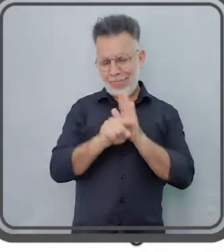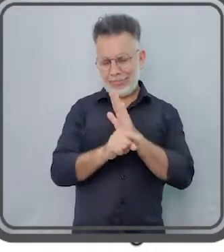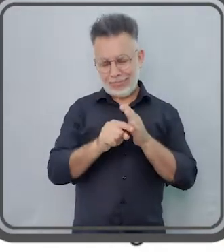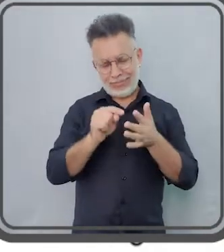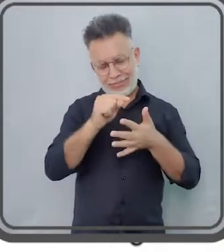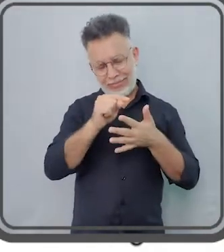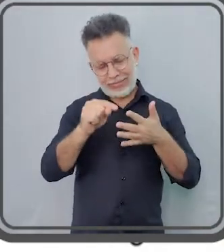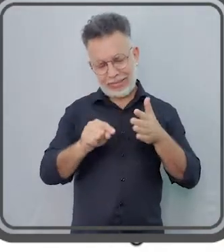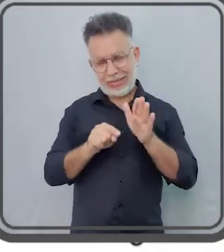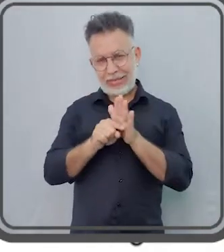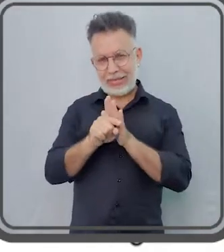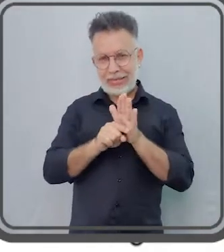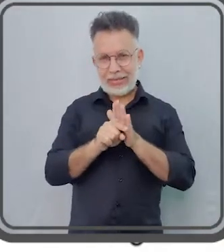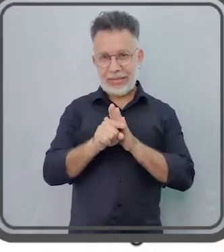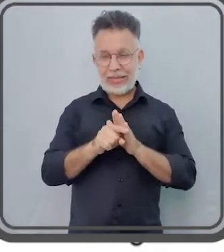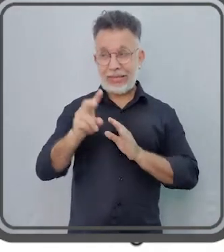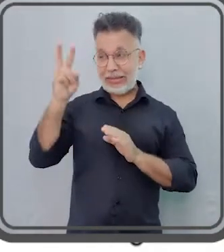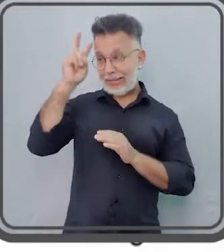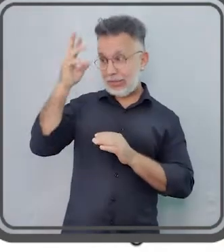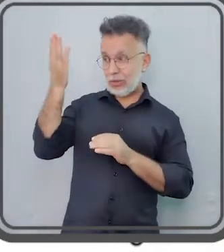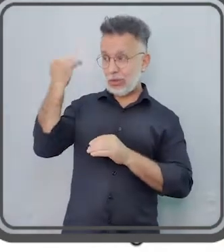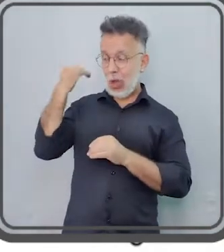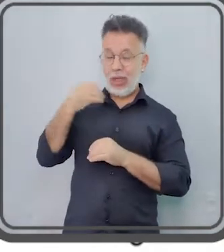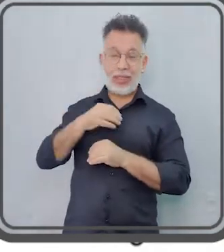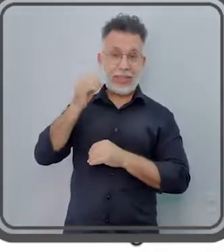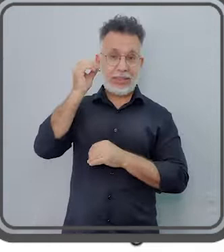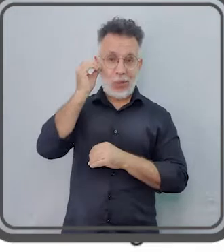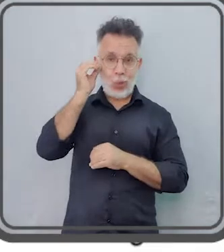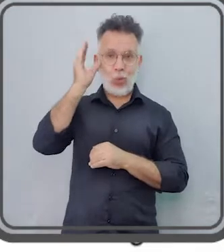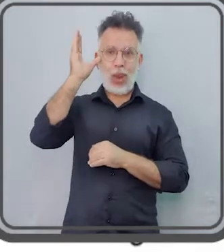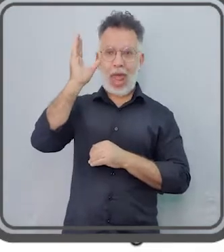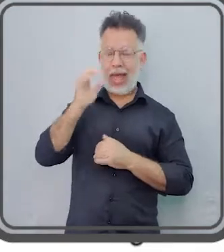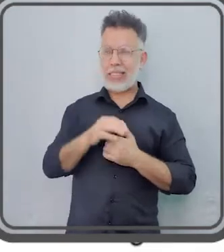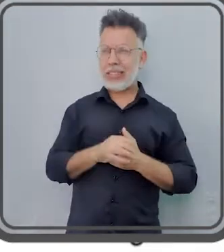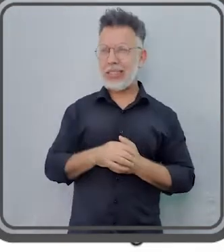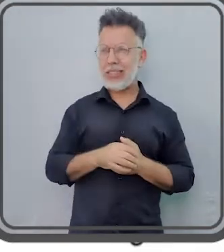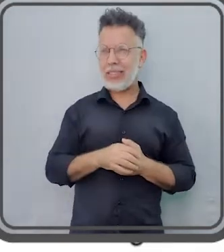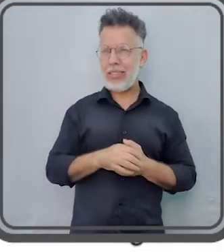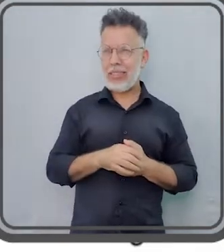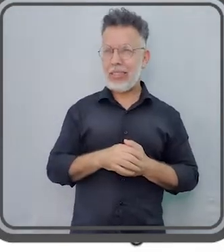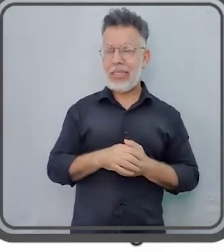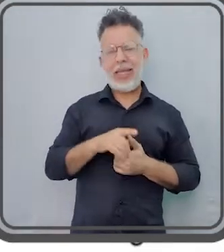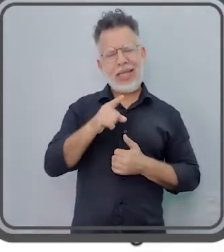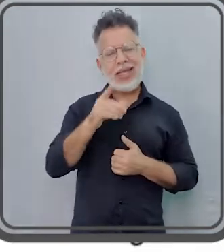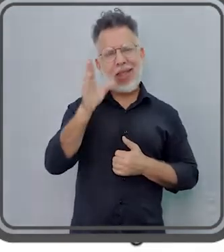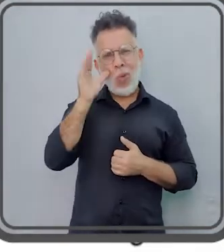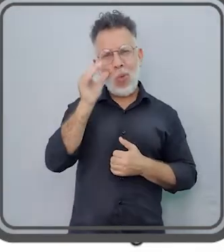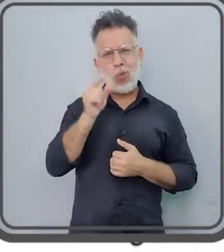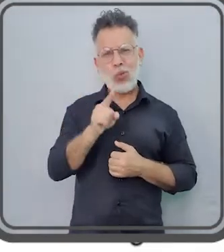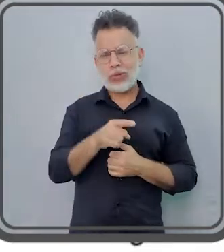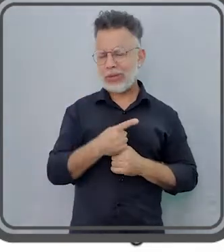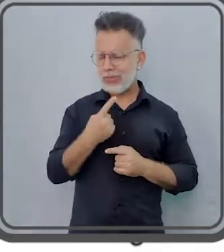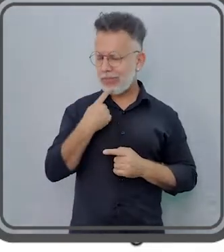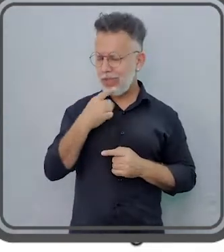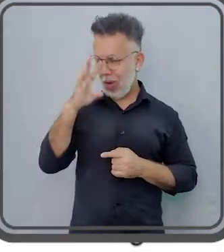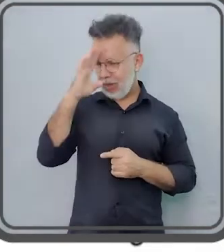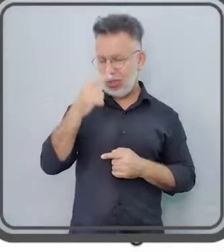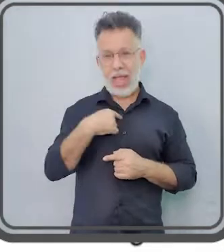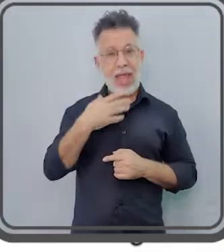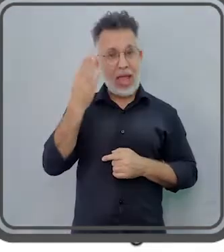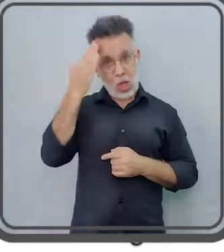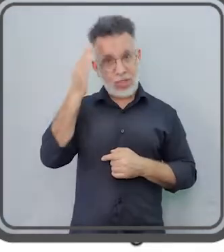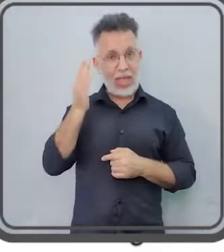questões históricas, culturais. E é tão curioso isso, porque eu imagino assim, sei que minha mãe assiste essas lives, certamente